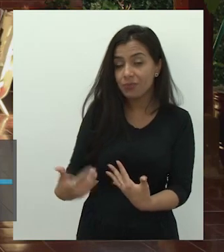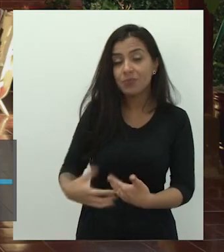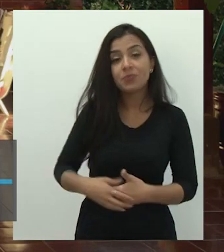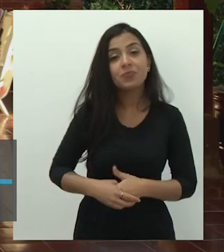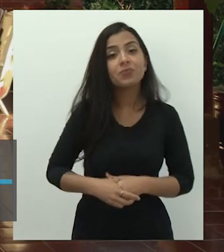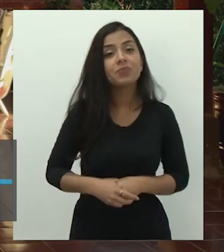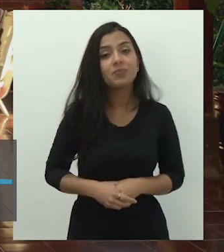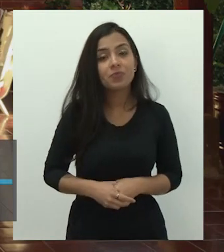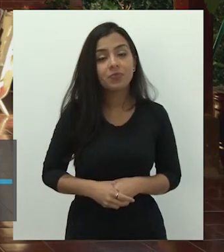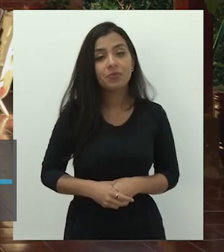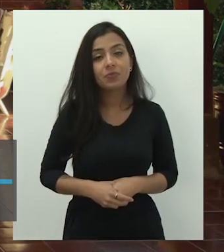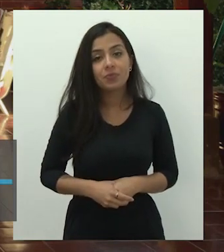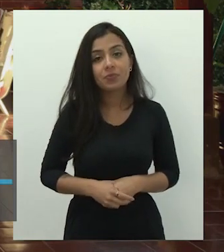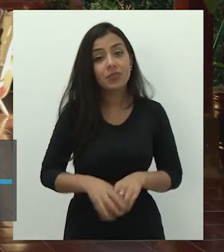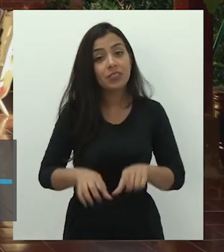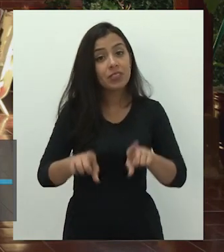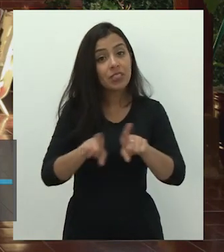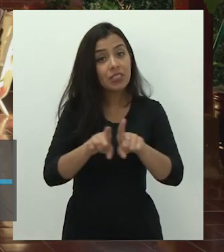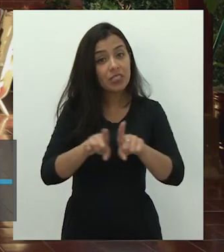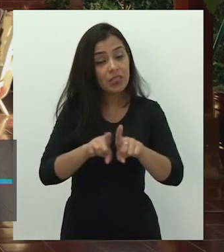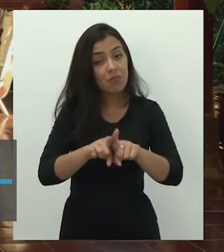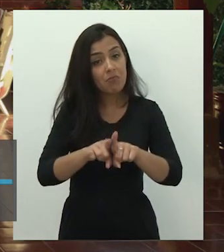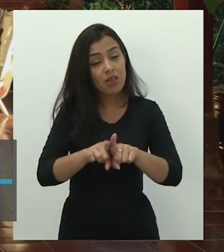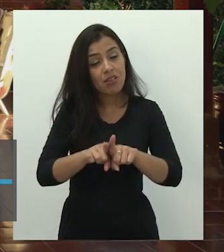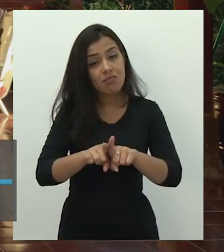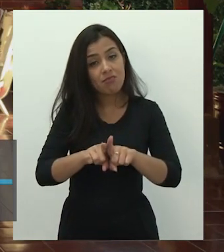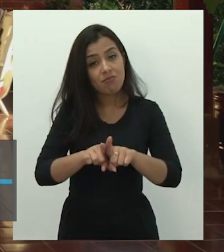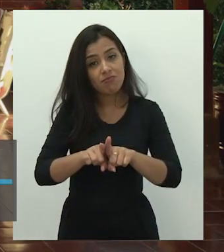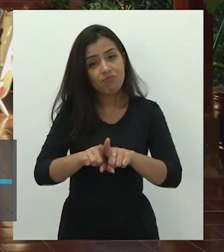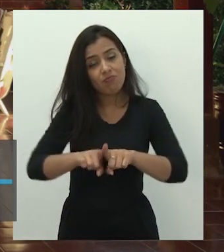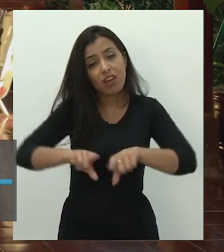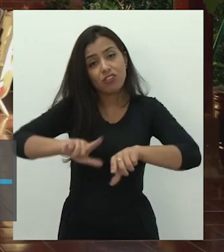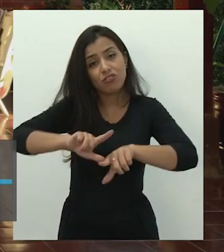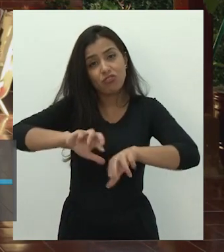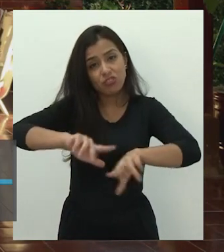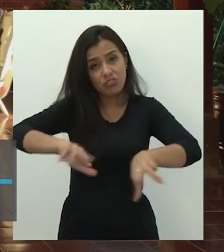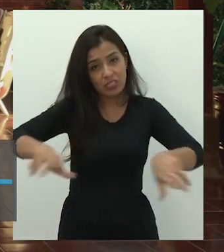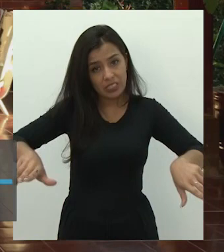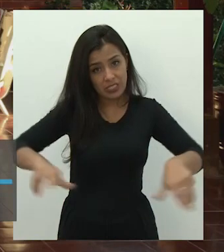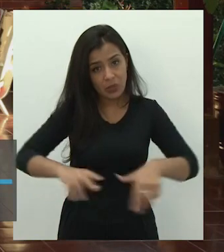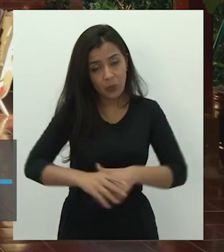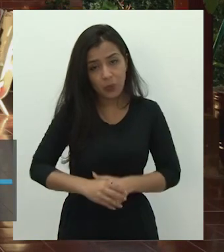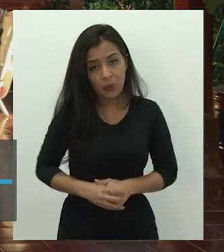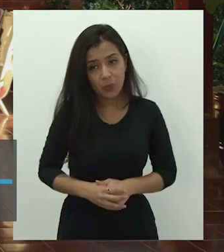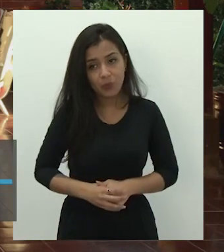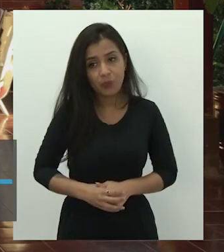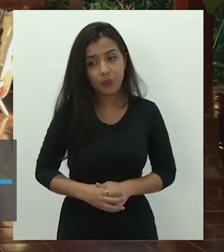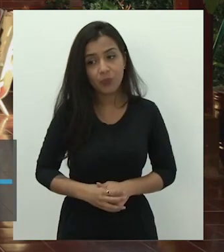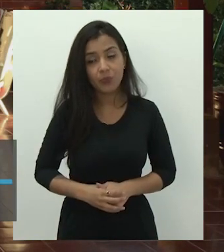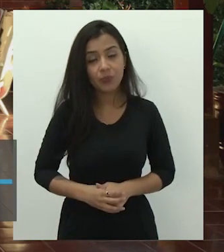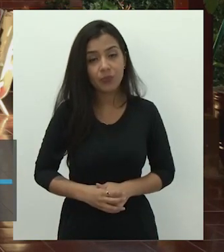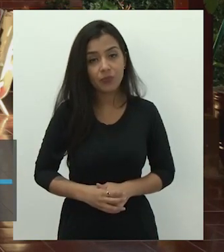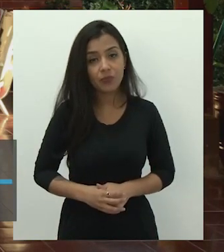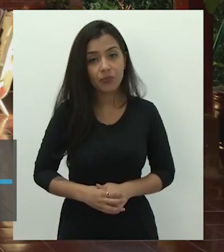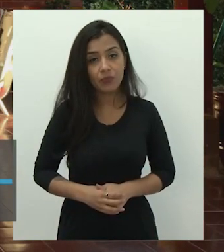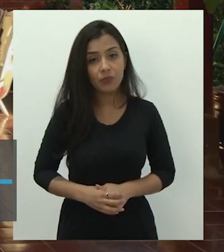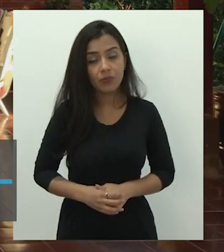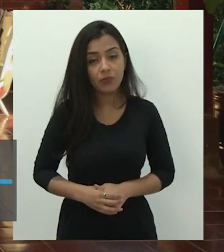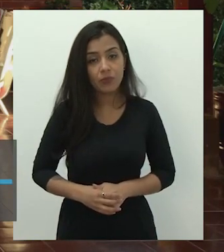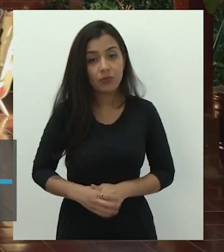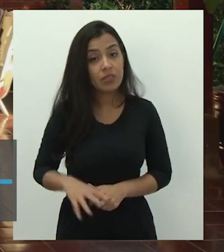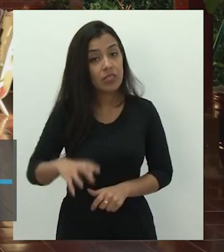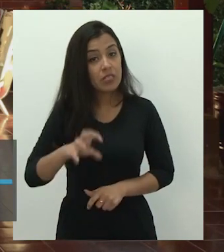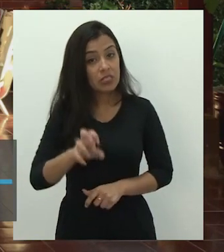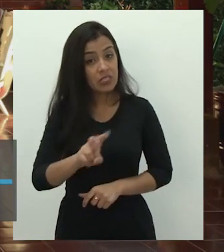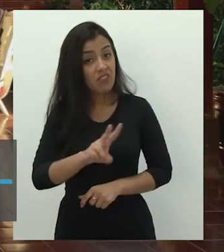trabalhando e a presença do processo de generalização. Assim, você vai perceber como